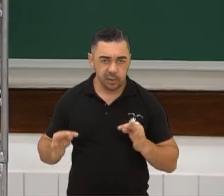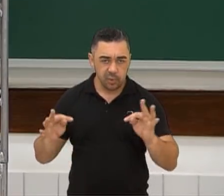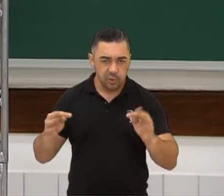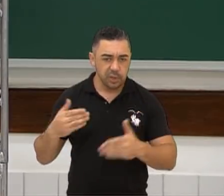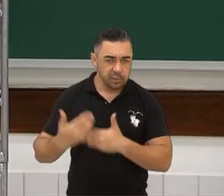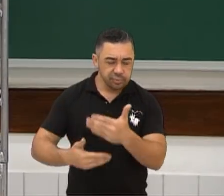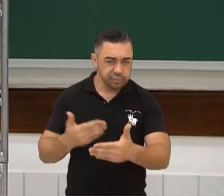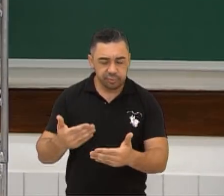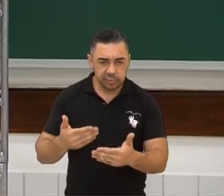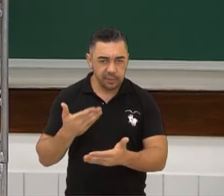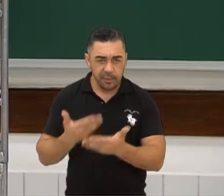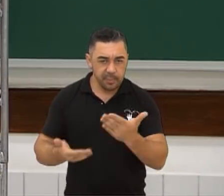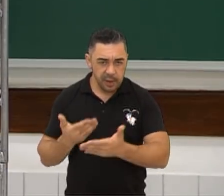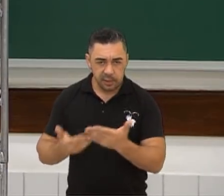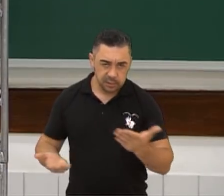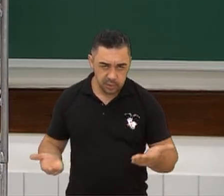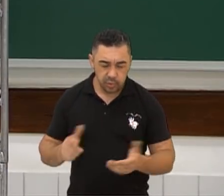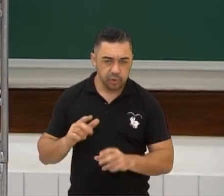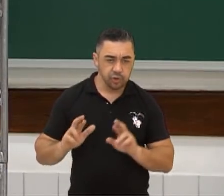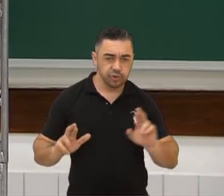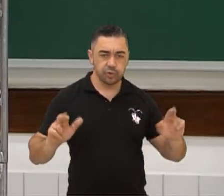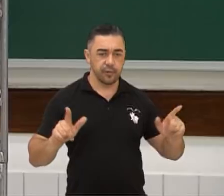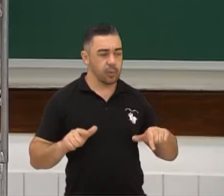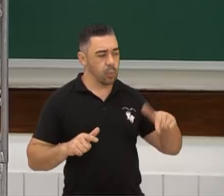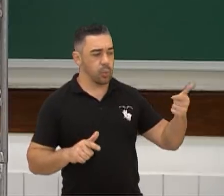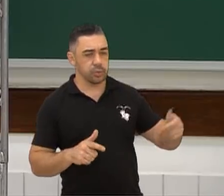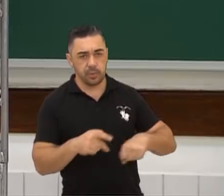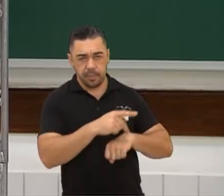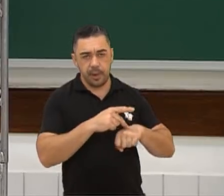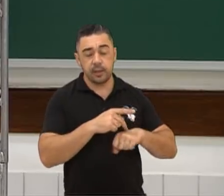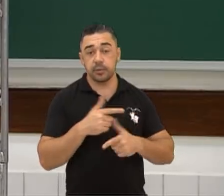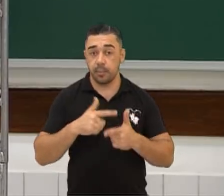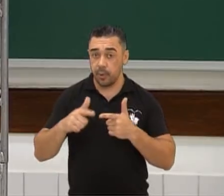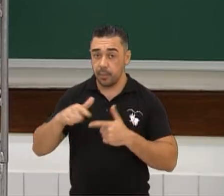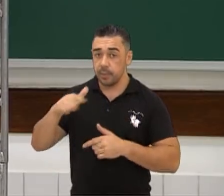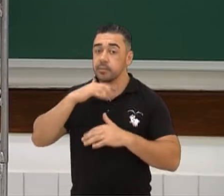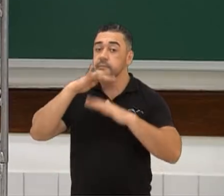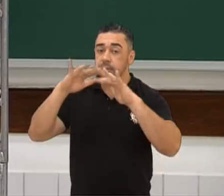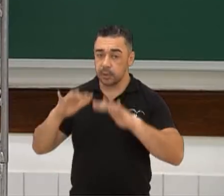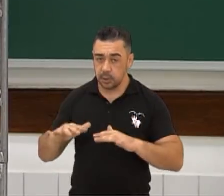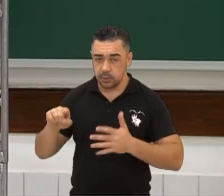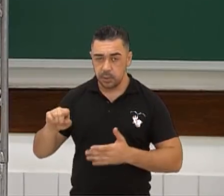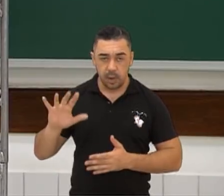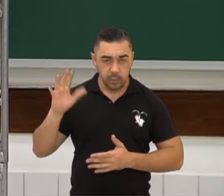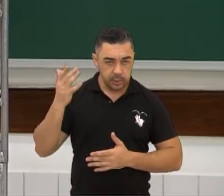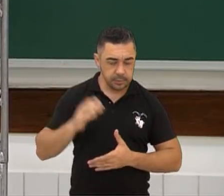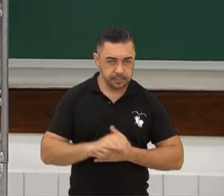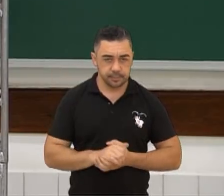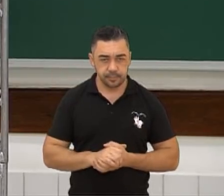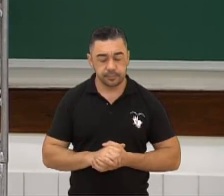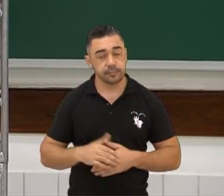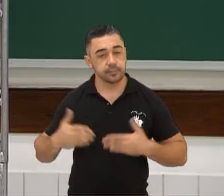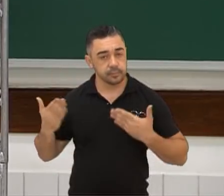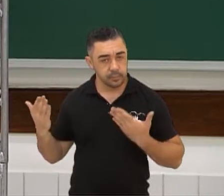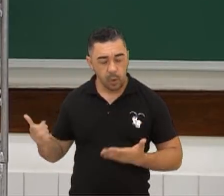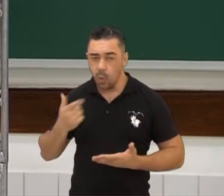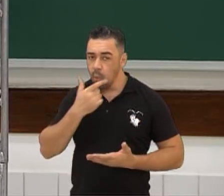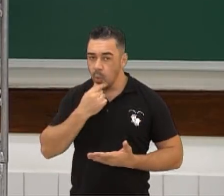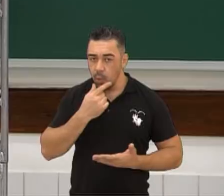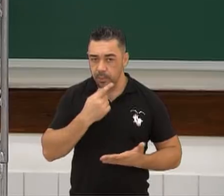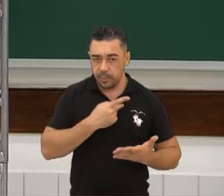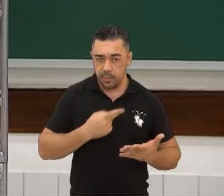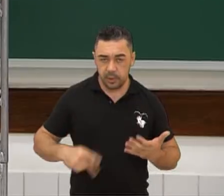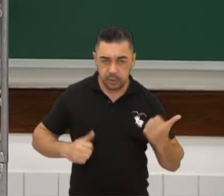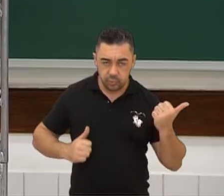essa caminhada frente aos outros países, uma crise generalizada acontecendo. O Gorbachev assumiu